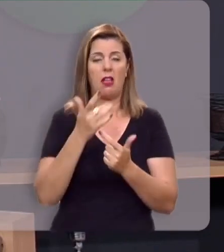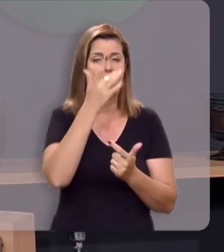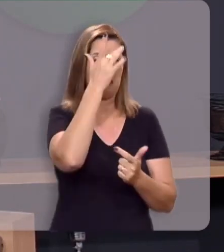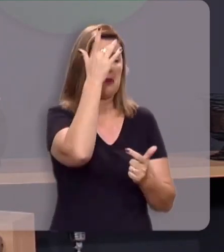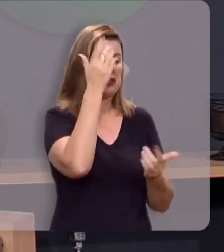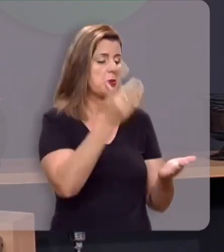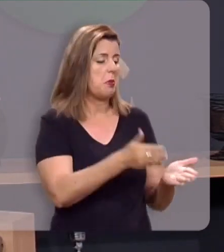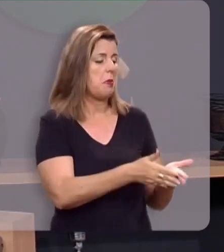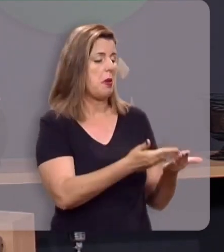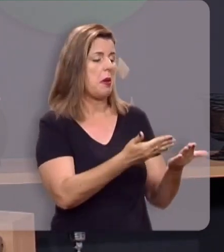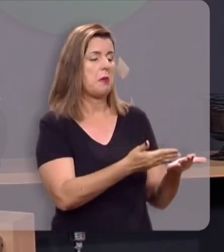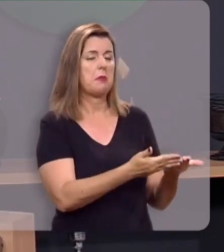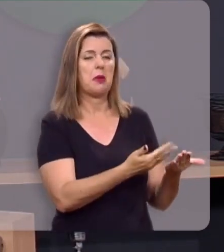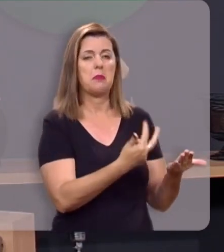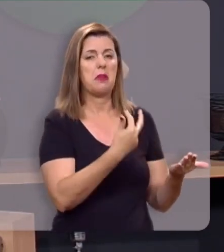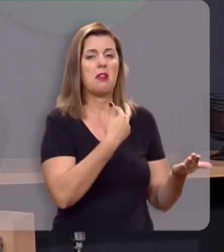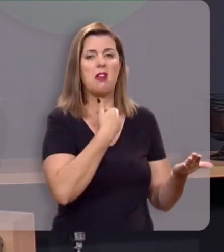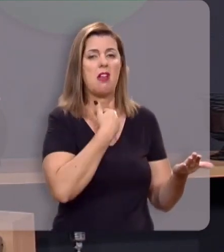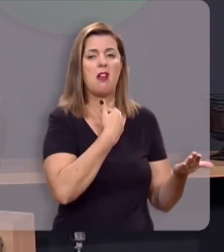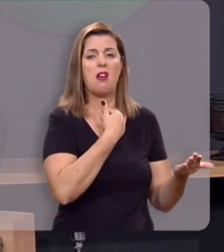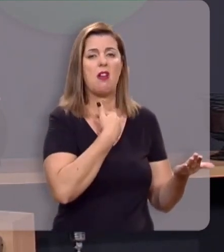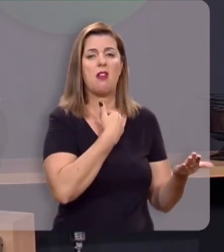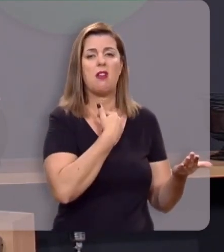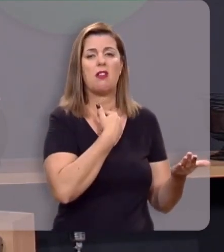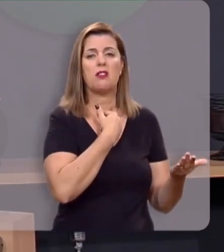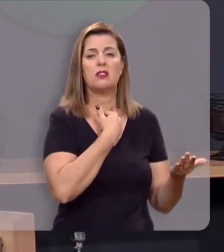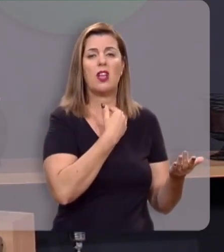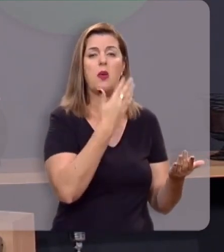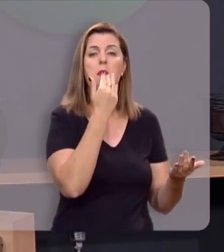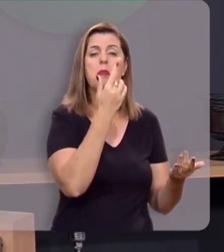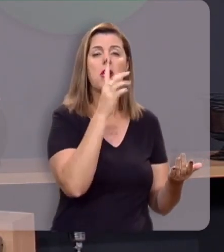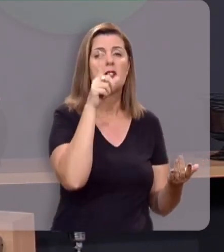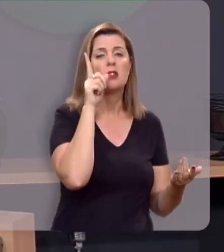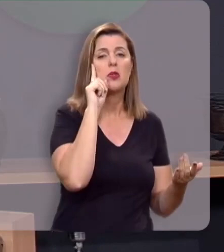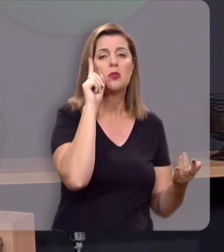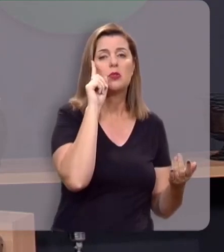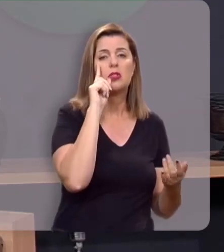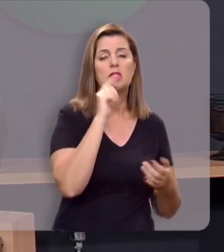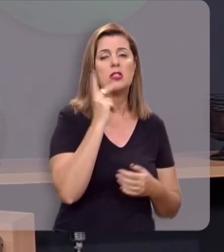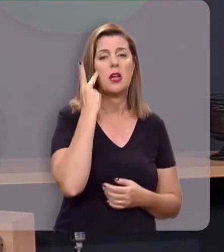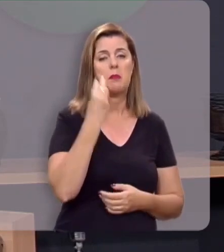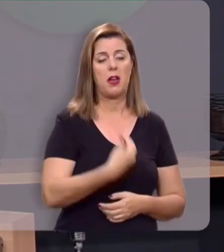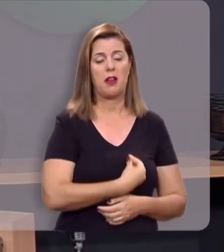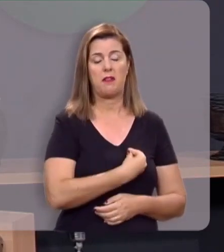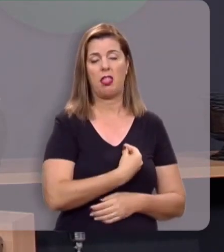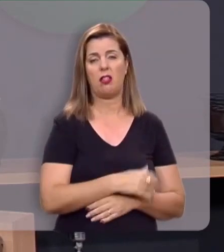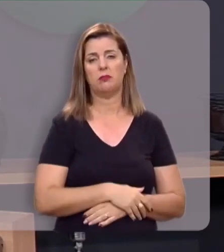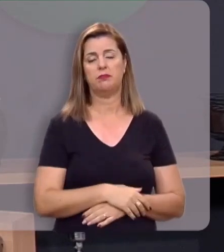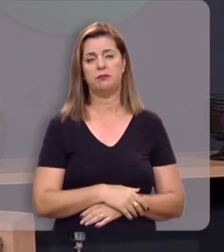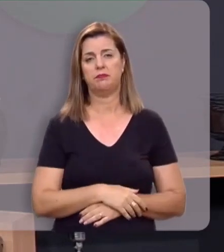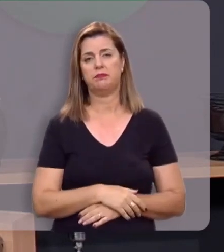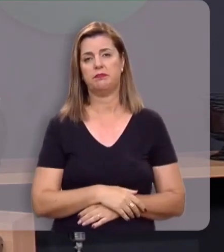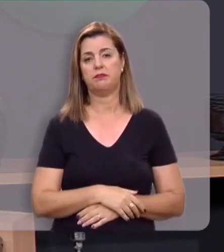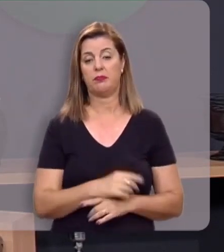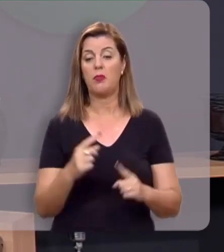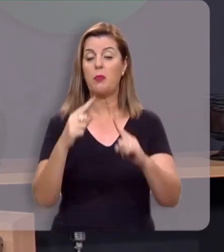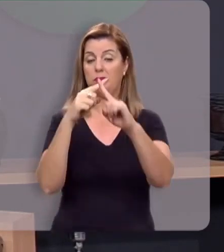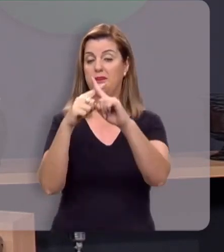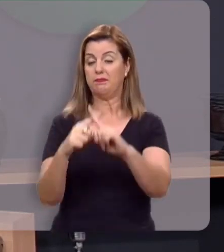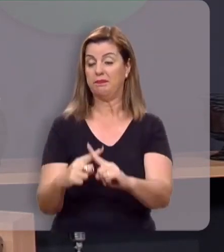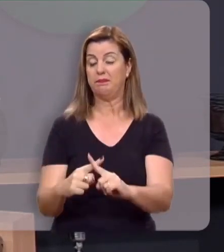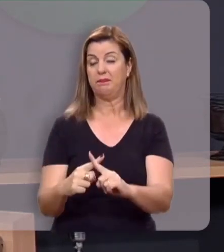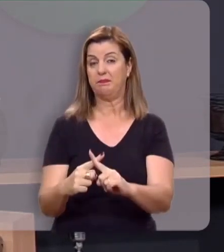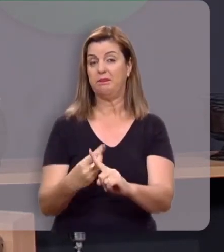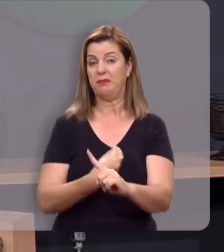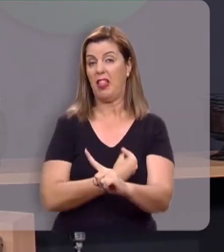os pobres sequer têm a ração diária para o seu sustento.